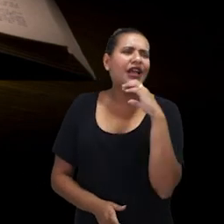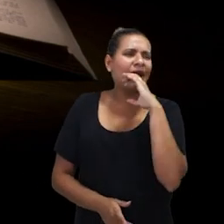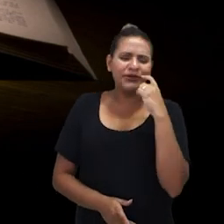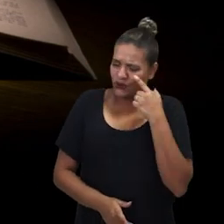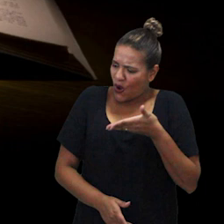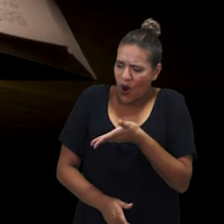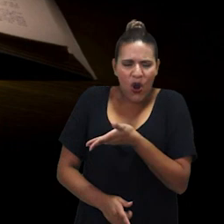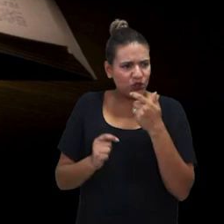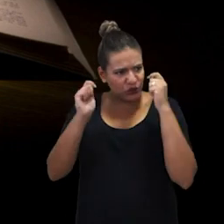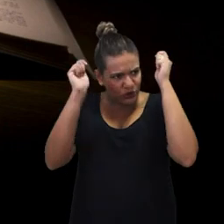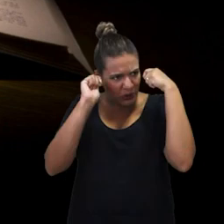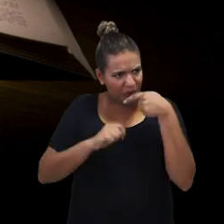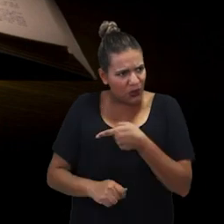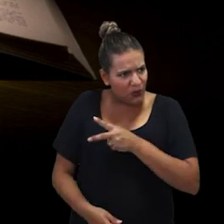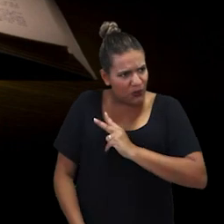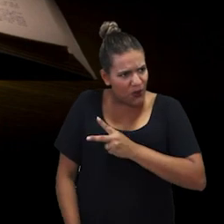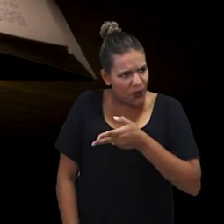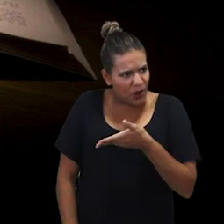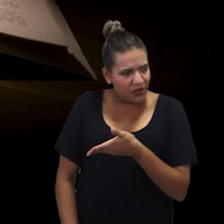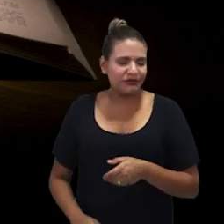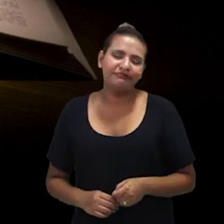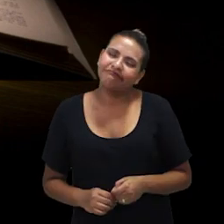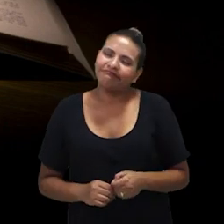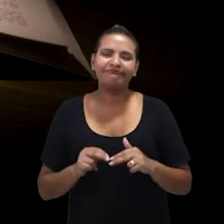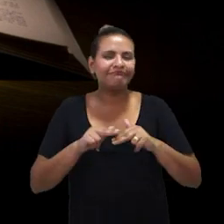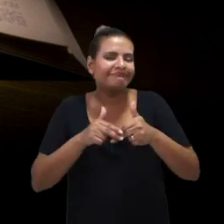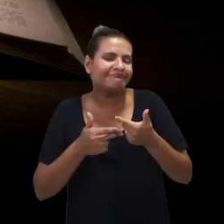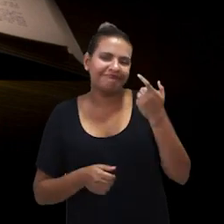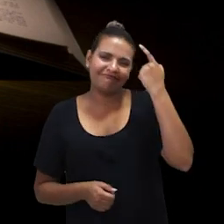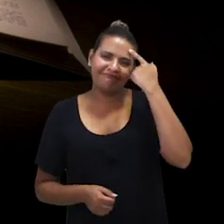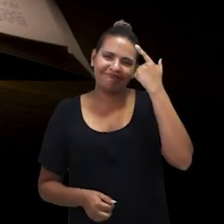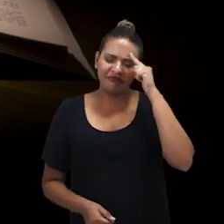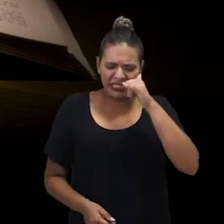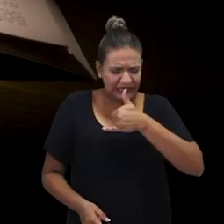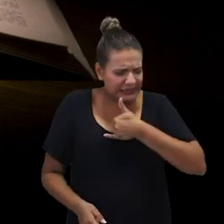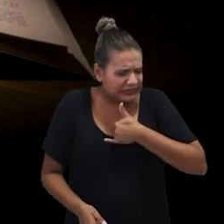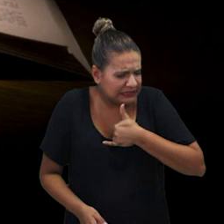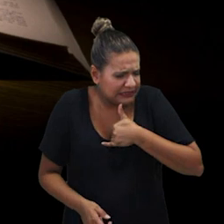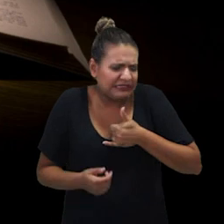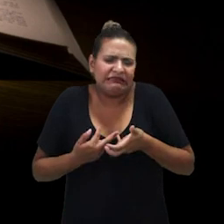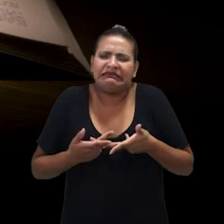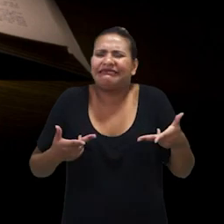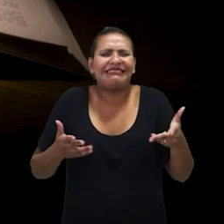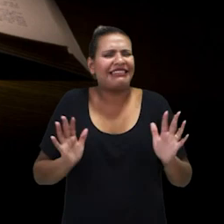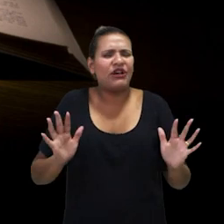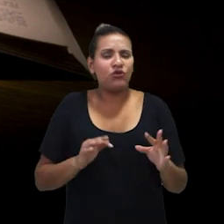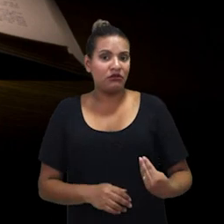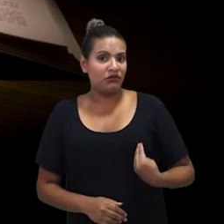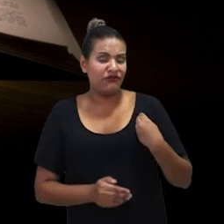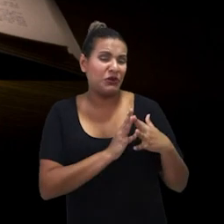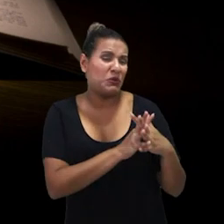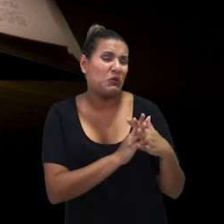logo. O chapéu dele está aí. Ah, fugamos assim, sem drama, sem tristeza. Fugamos assim. A vida é